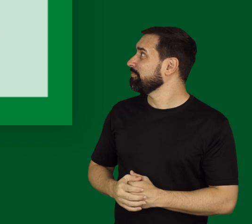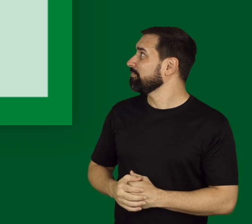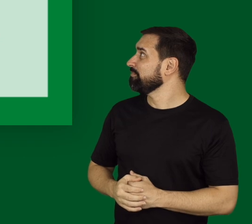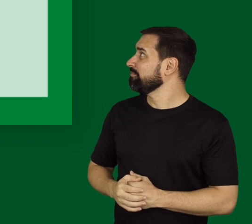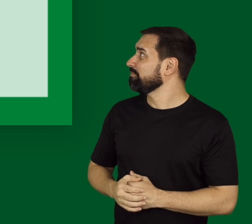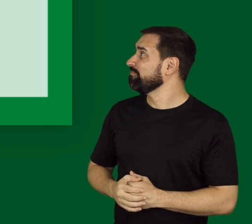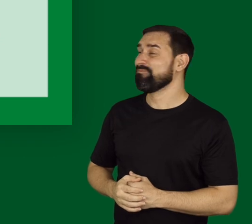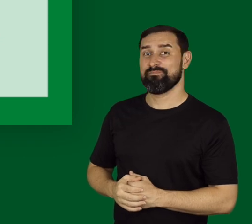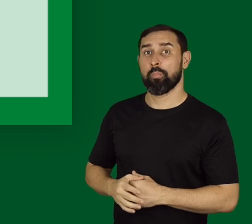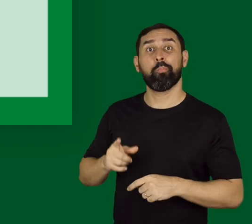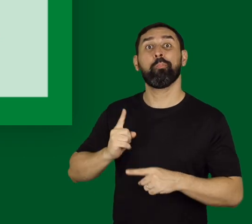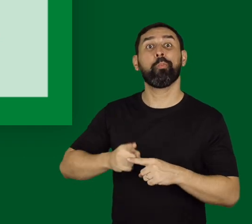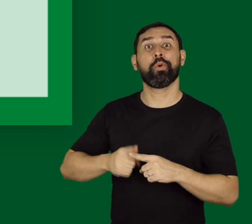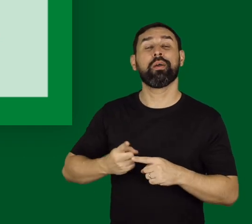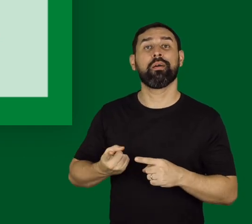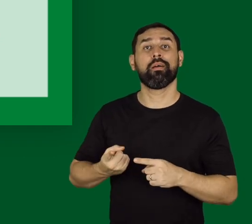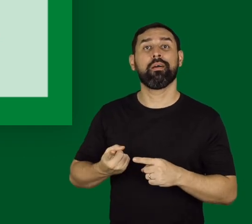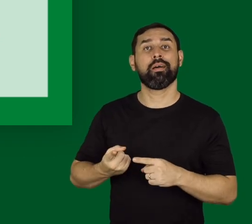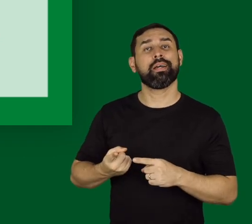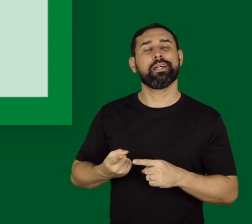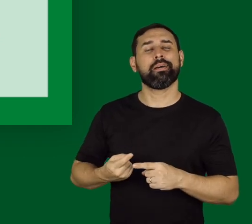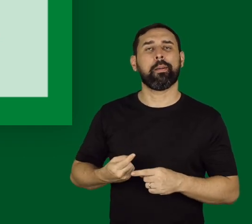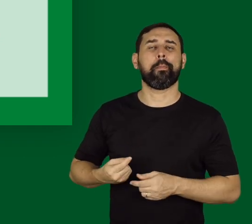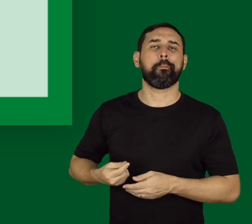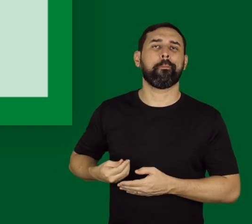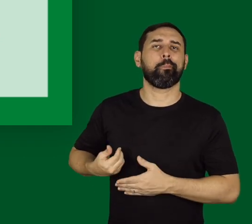ele tem uma perfusão